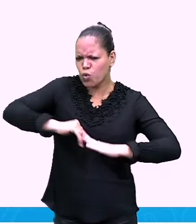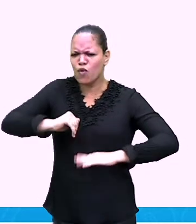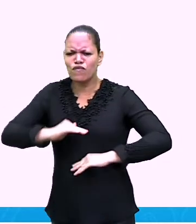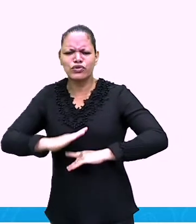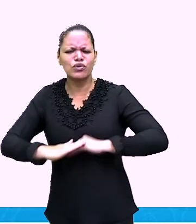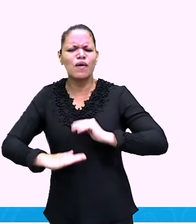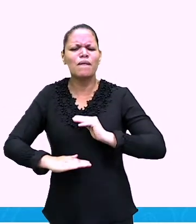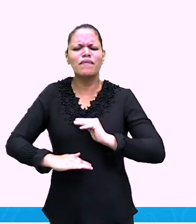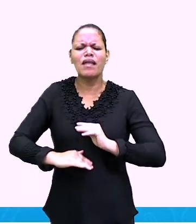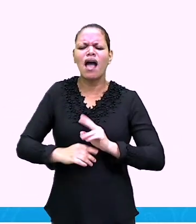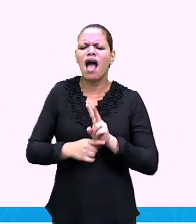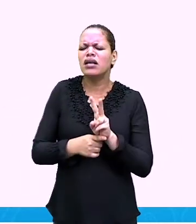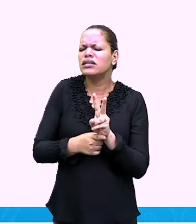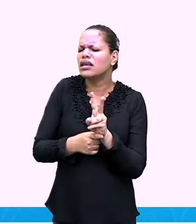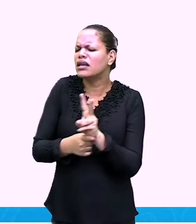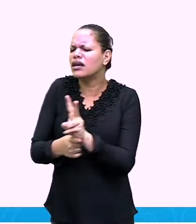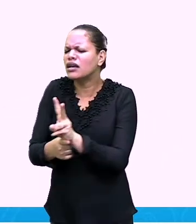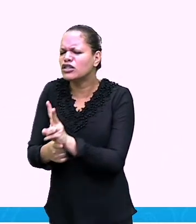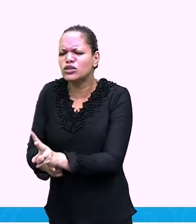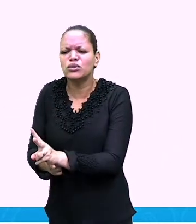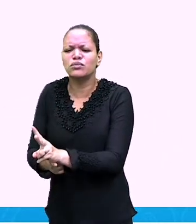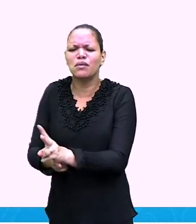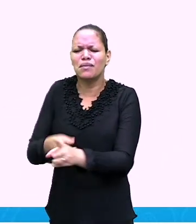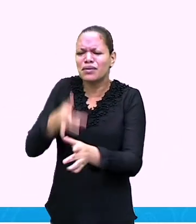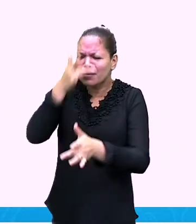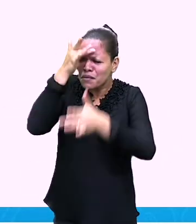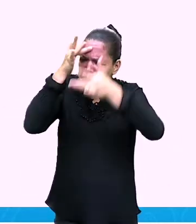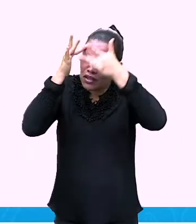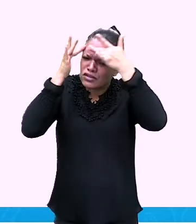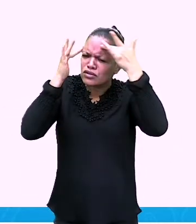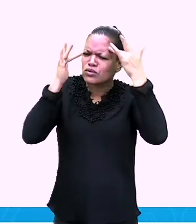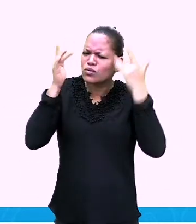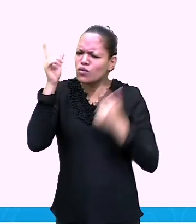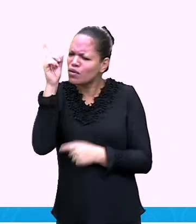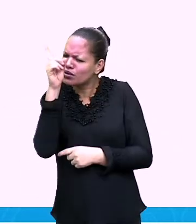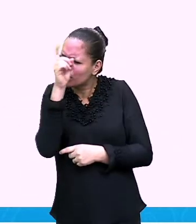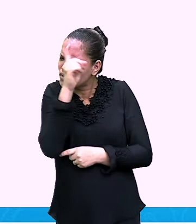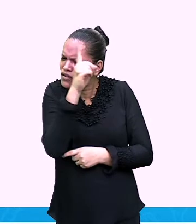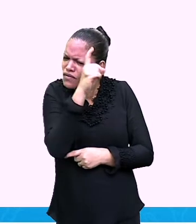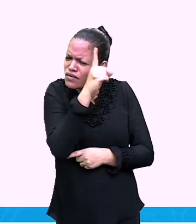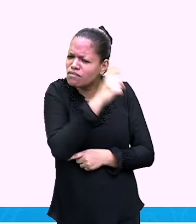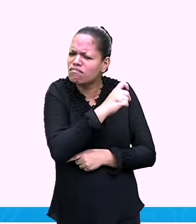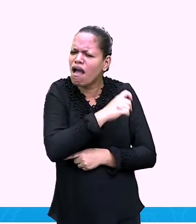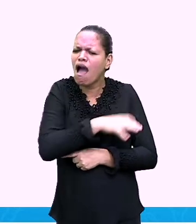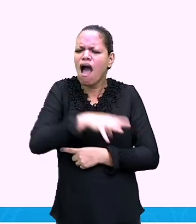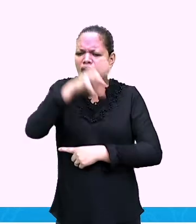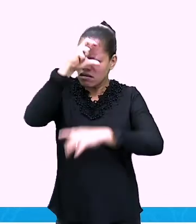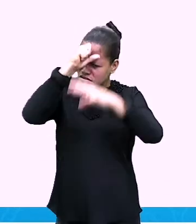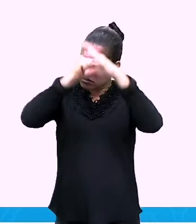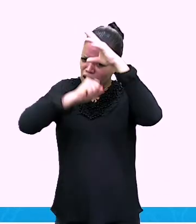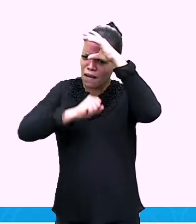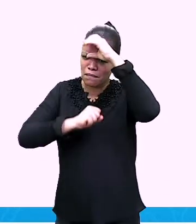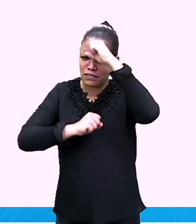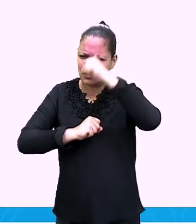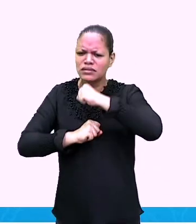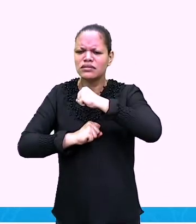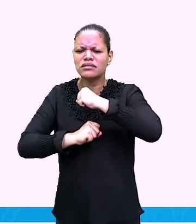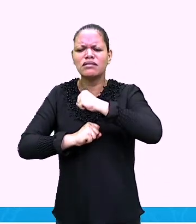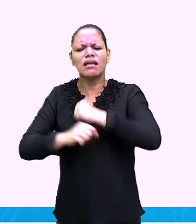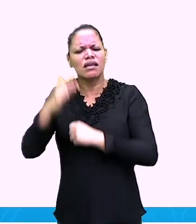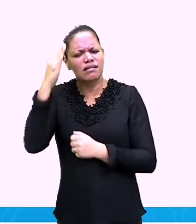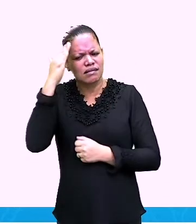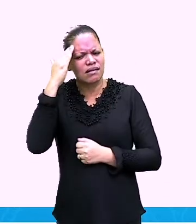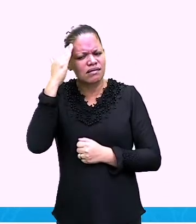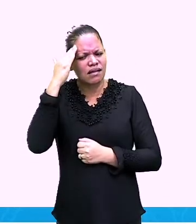gente dentro da escola, fora da escola, para estar te ajudando a aprender mesmo, a entender o que a professora